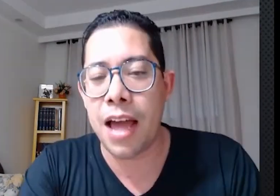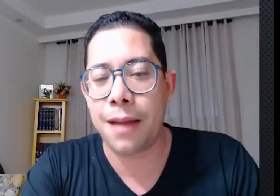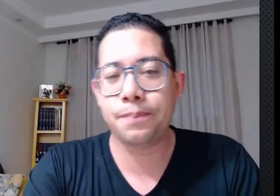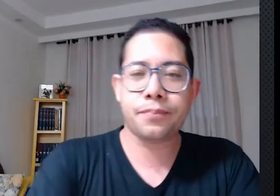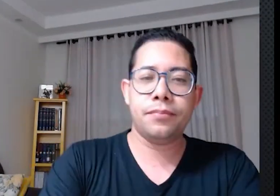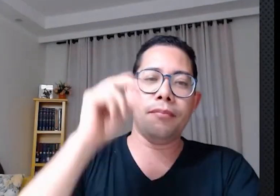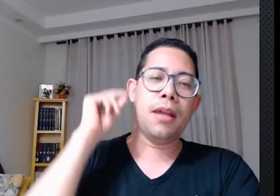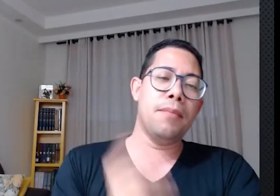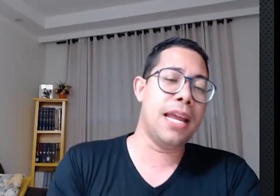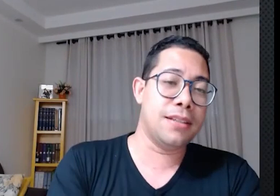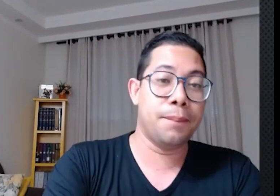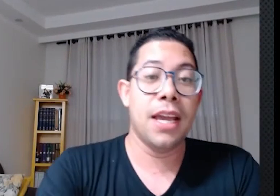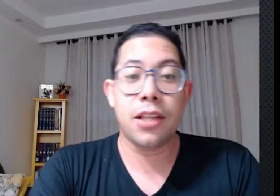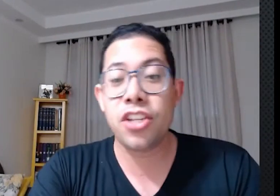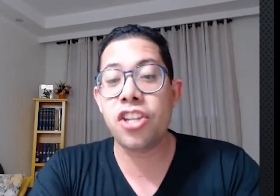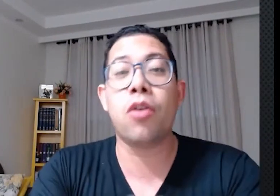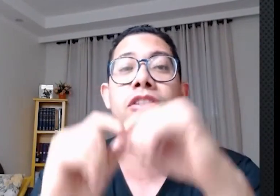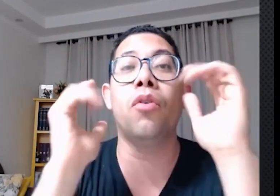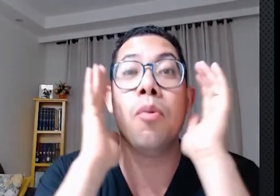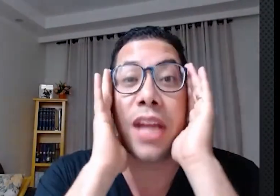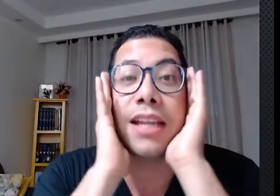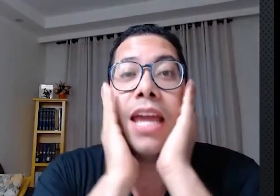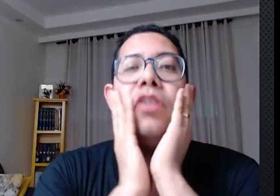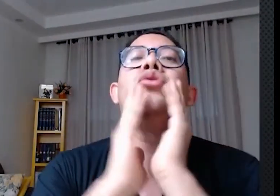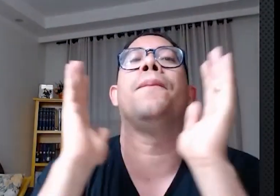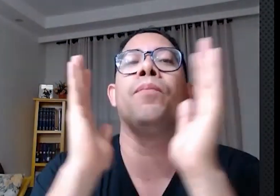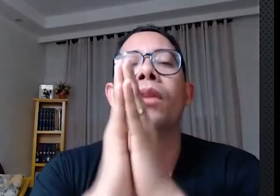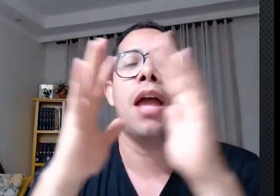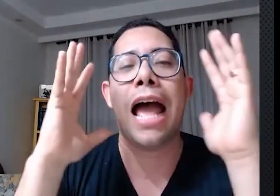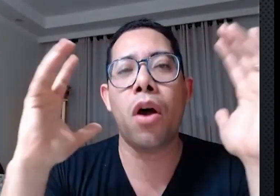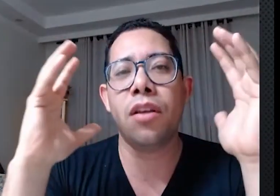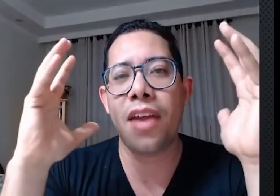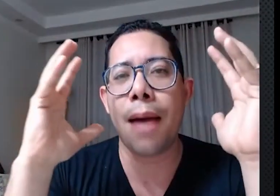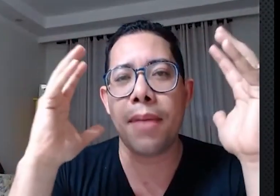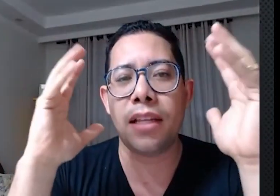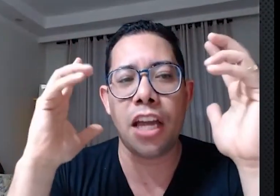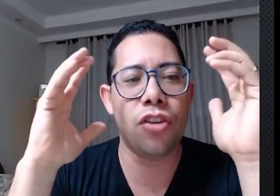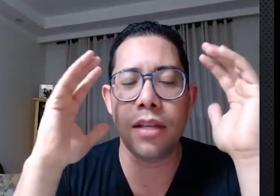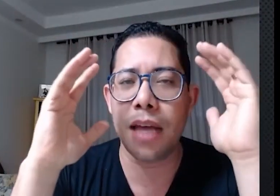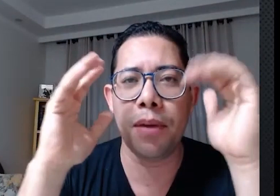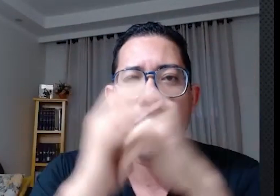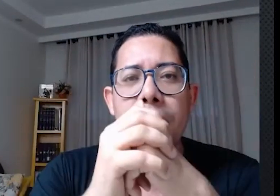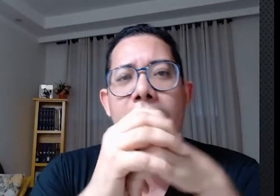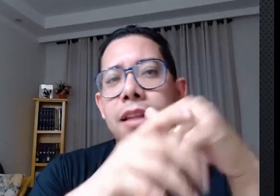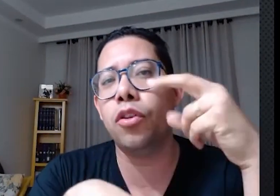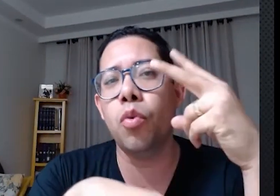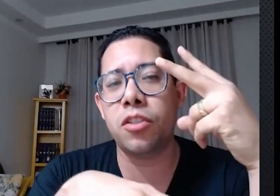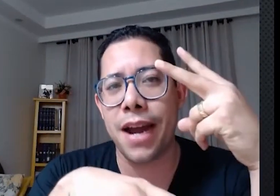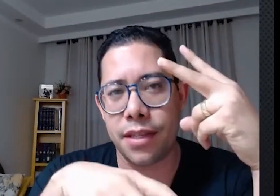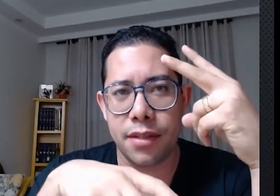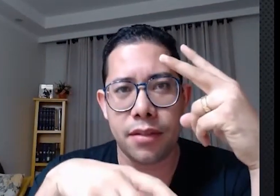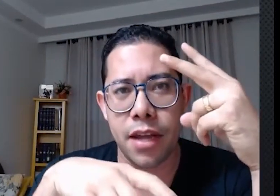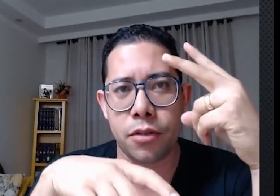acabou. Beleza. Então a gente já conseguiu compreender isso. A nossa ferramenta que a gente utiliza, a Bíblia, ela tem